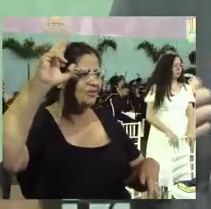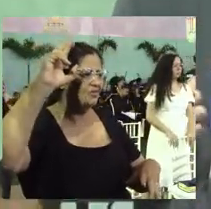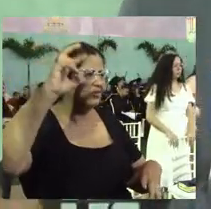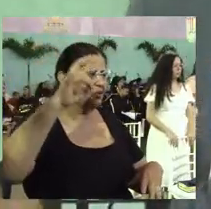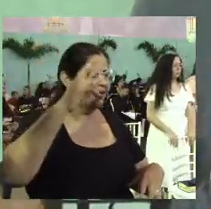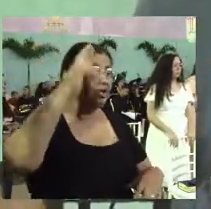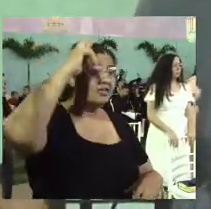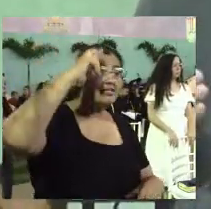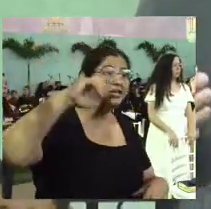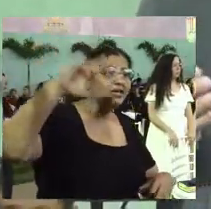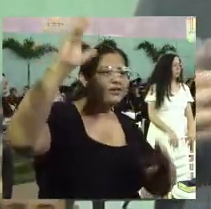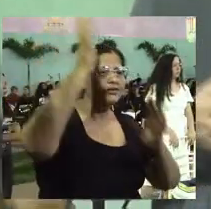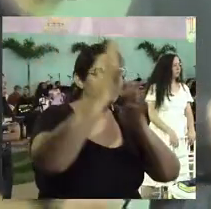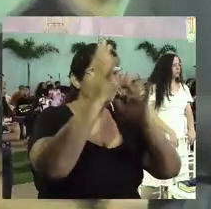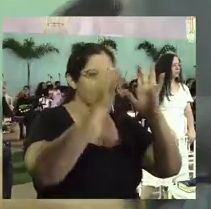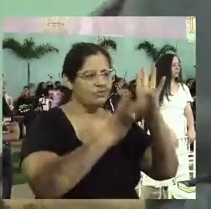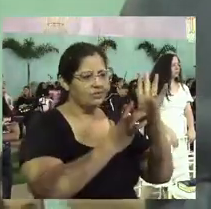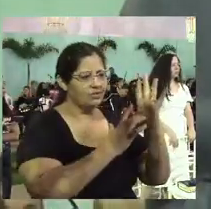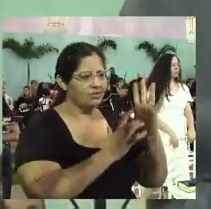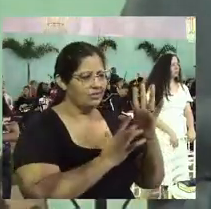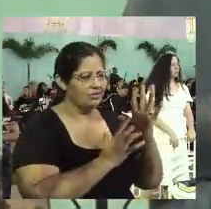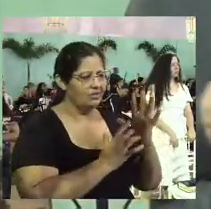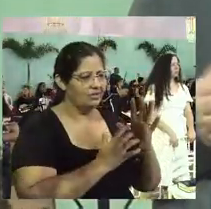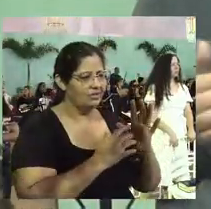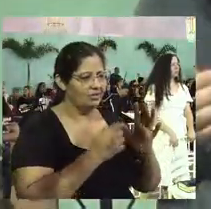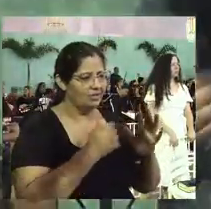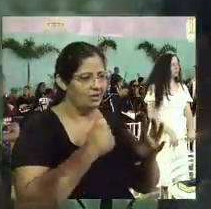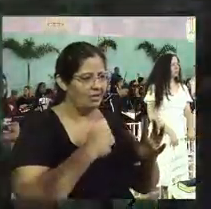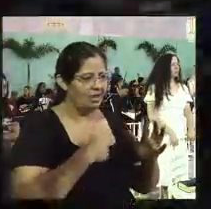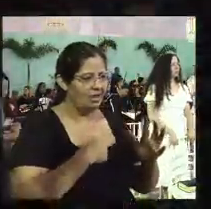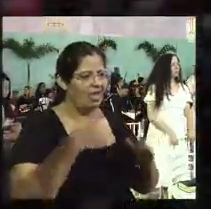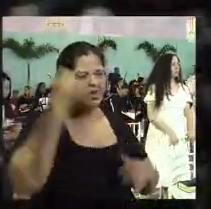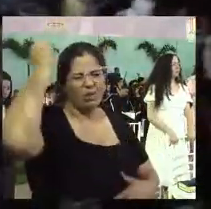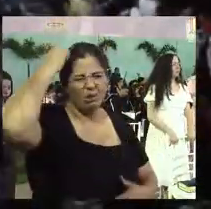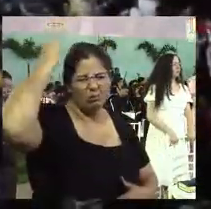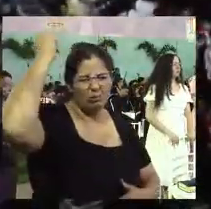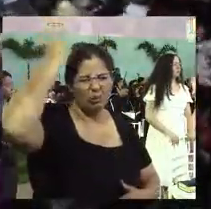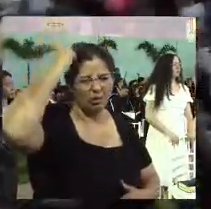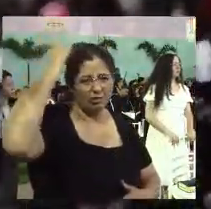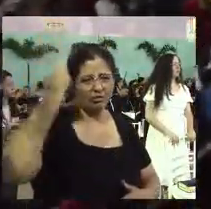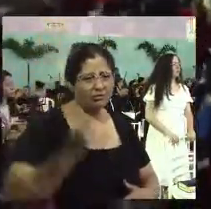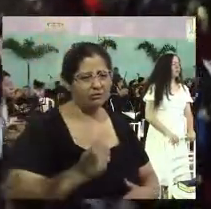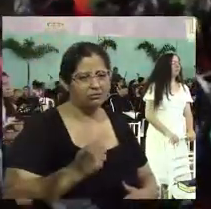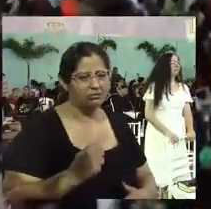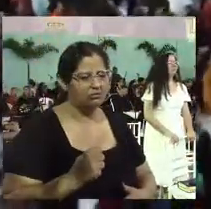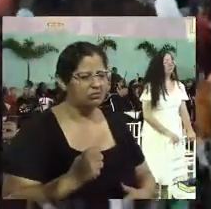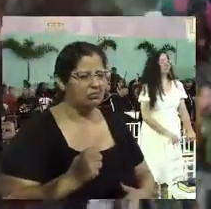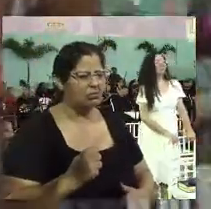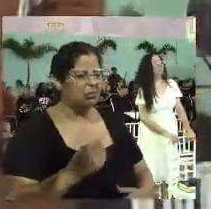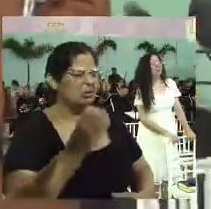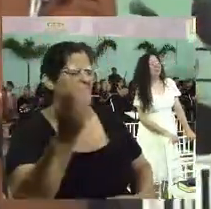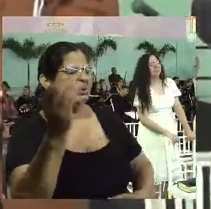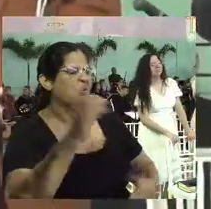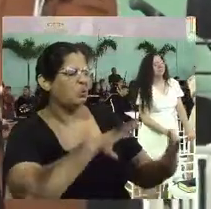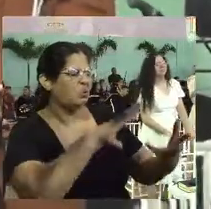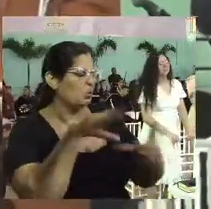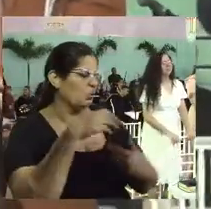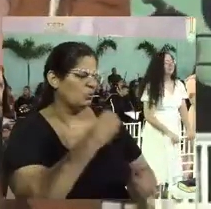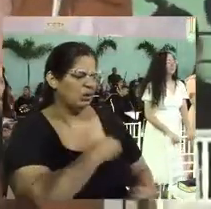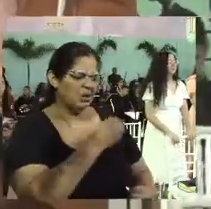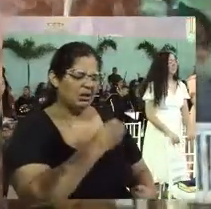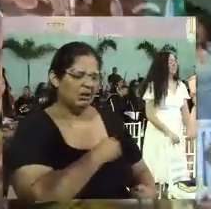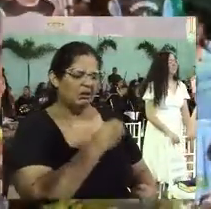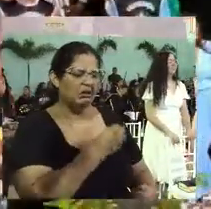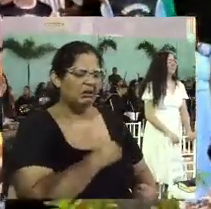de Ariquemes diga senhor Jesus diga eu me arrependo de todos os meus pecados